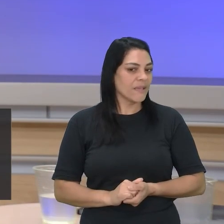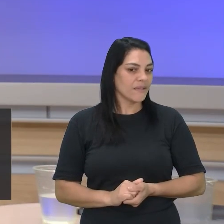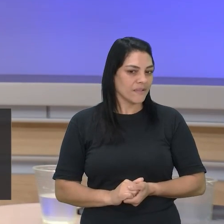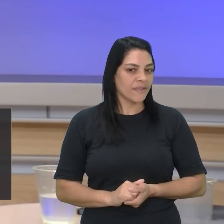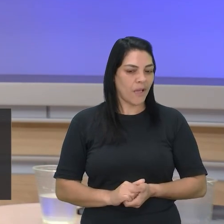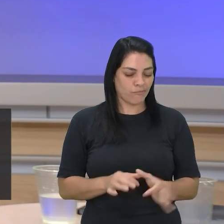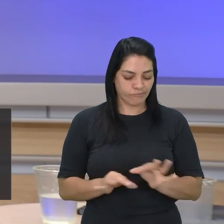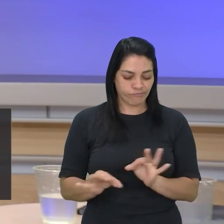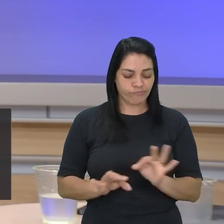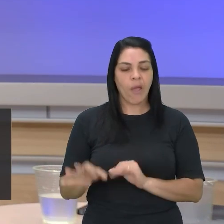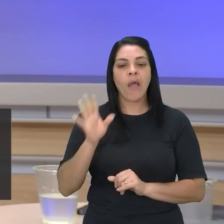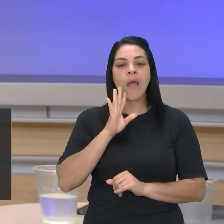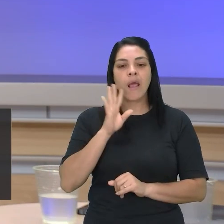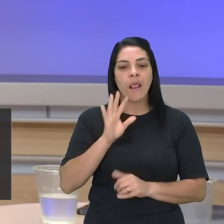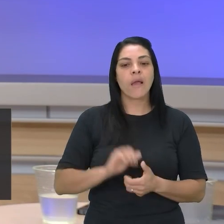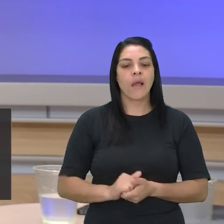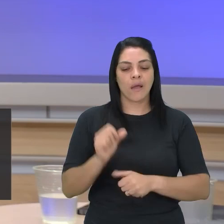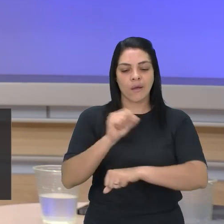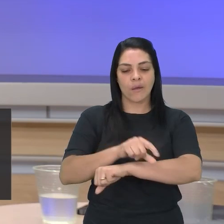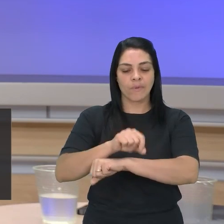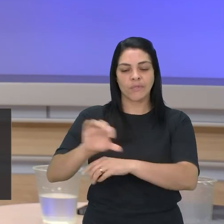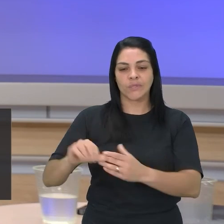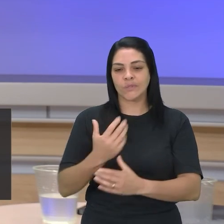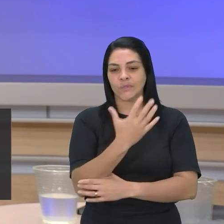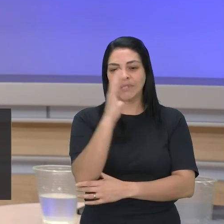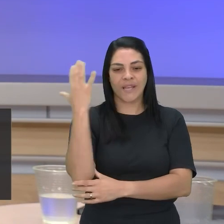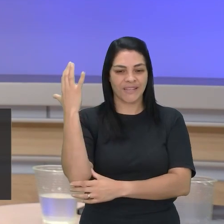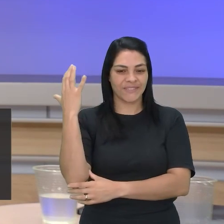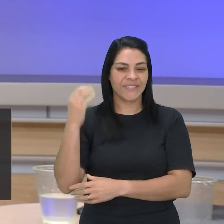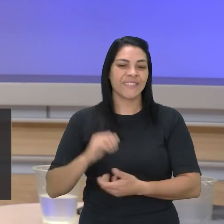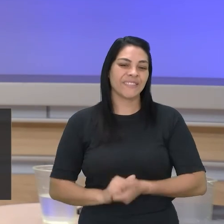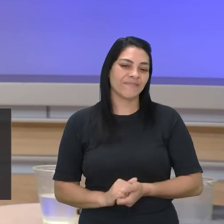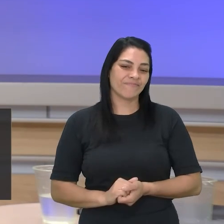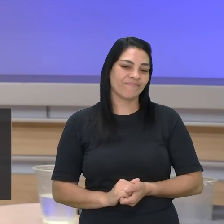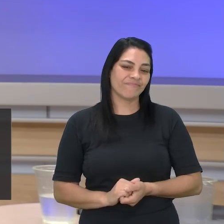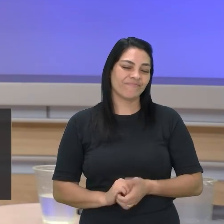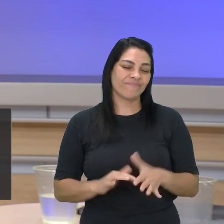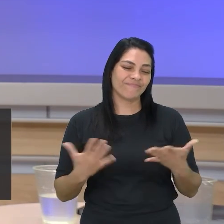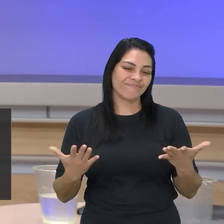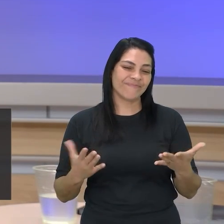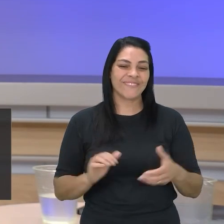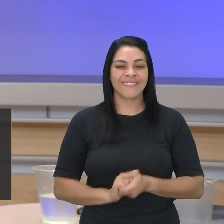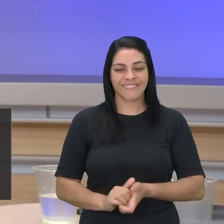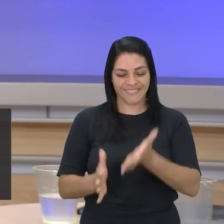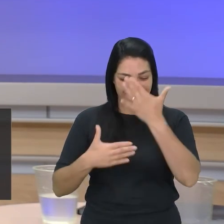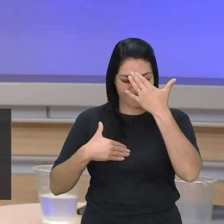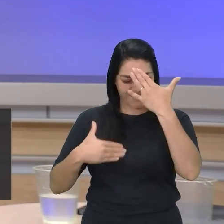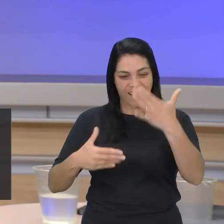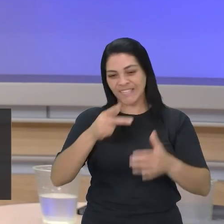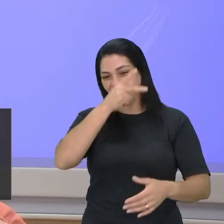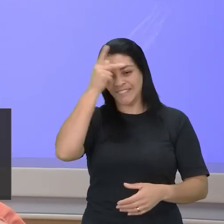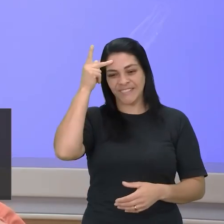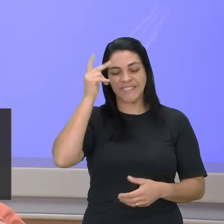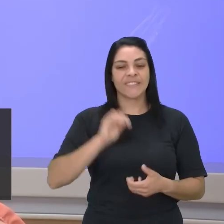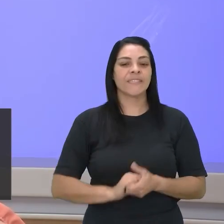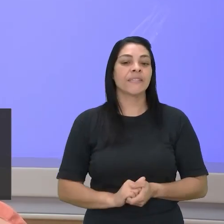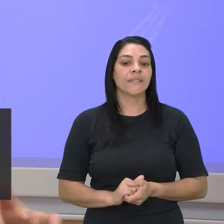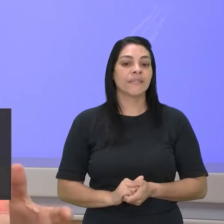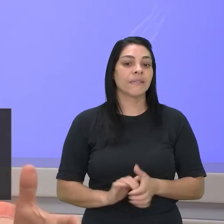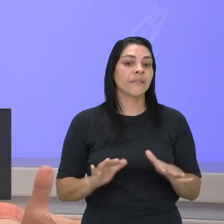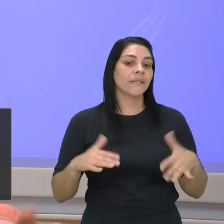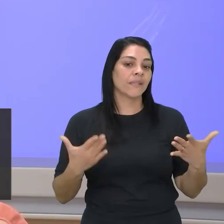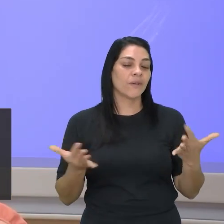bacanas relacionados a plantio de árvore. E é isso. Obrigada, gente. Então, aqui a gente